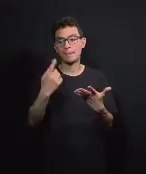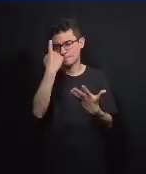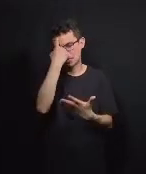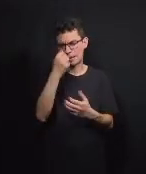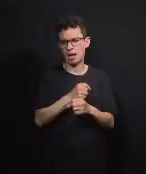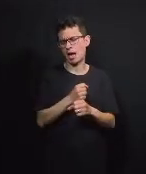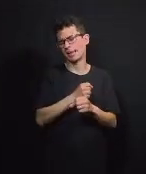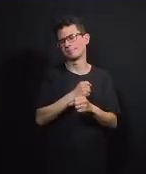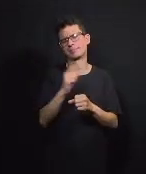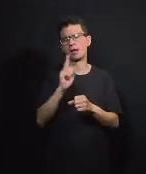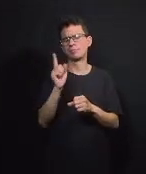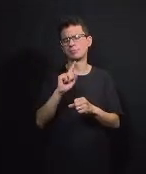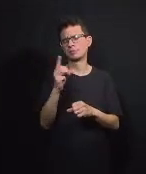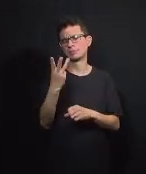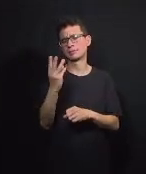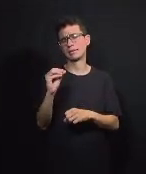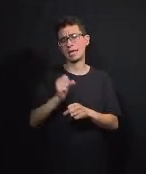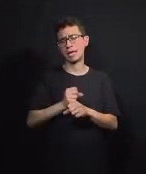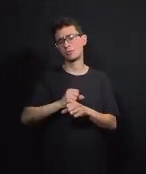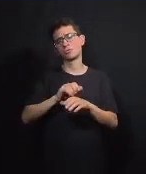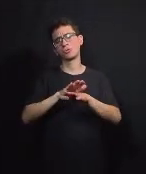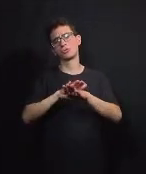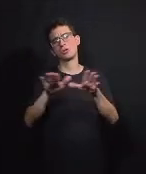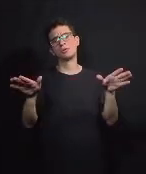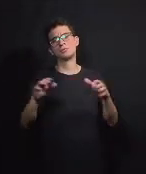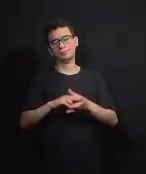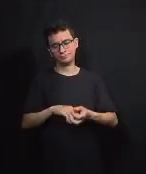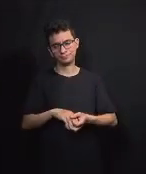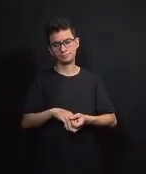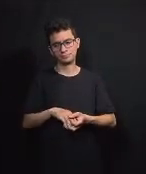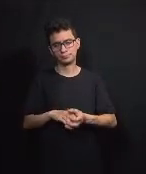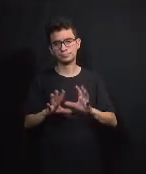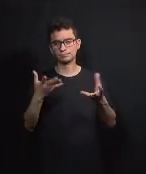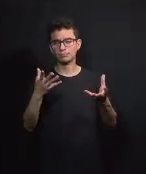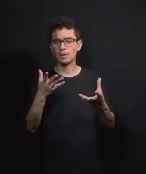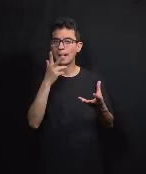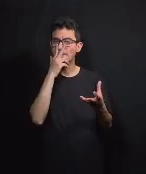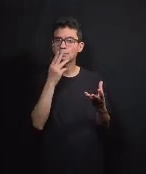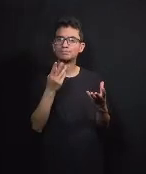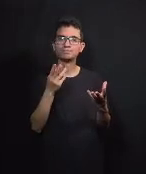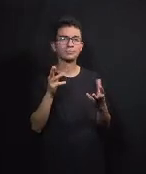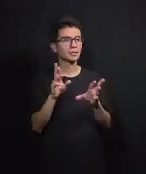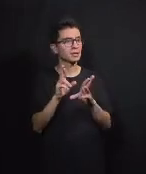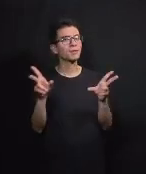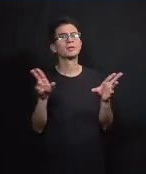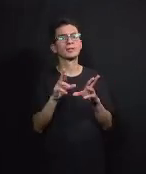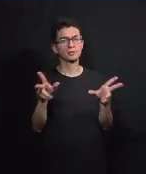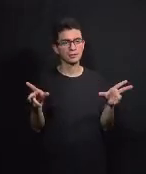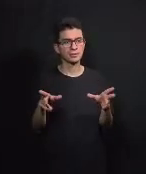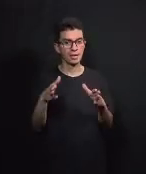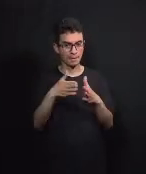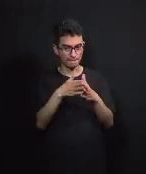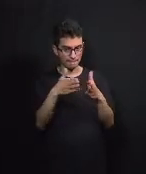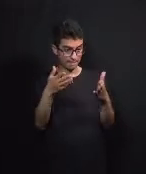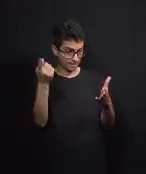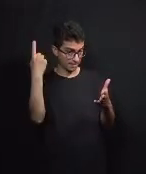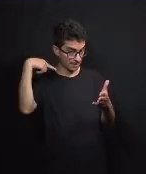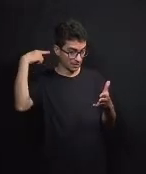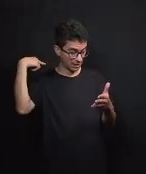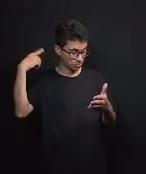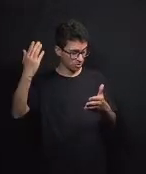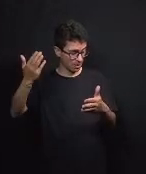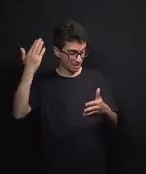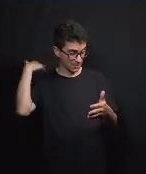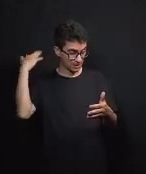anos, o que nós vemos é um quadro bastante diferente daquele que